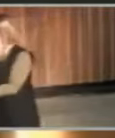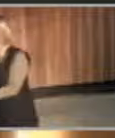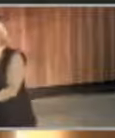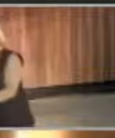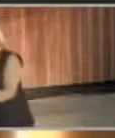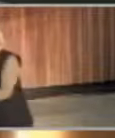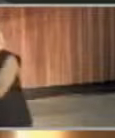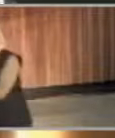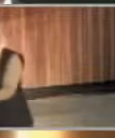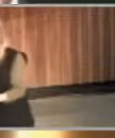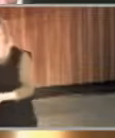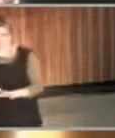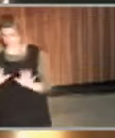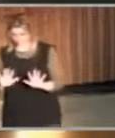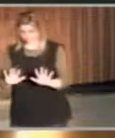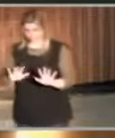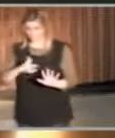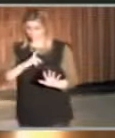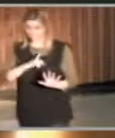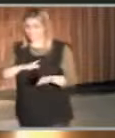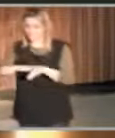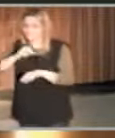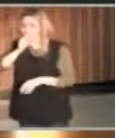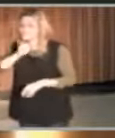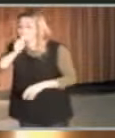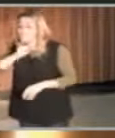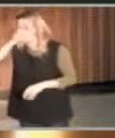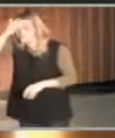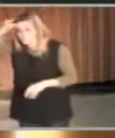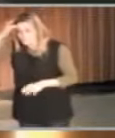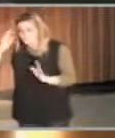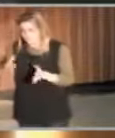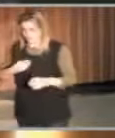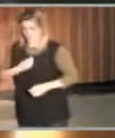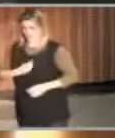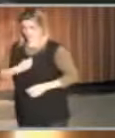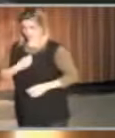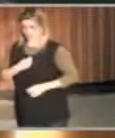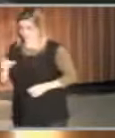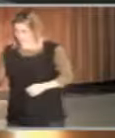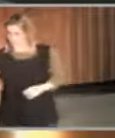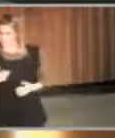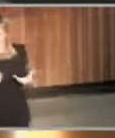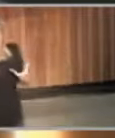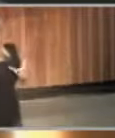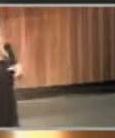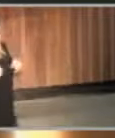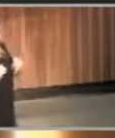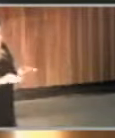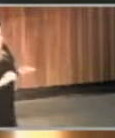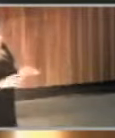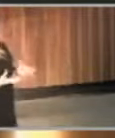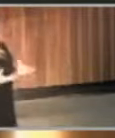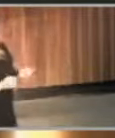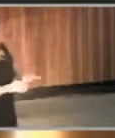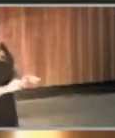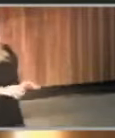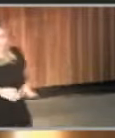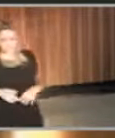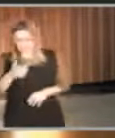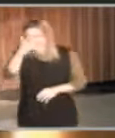velhos ainda estavam vivos um pouco das histórias do passado conservaram parte da